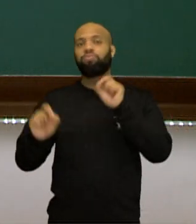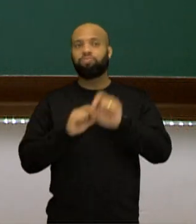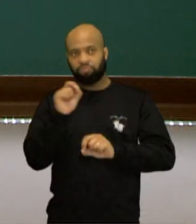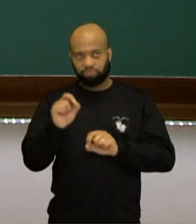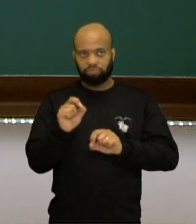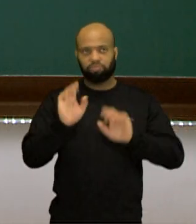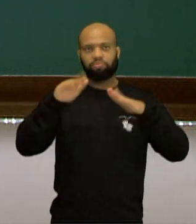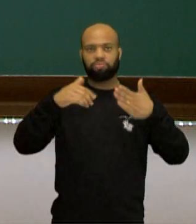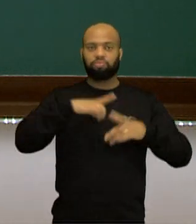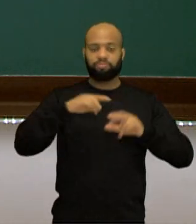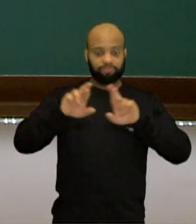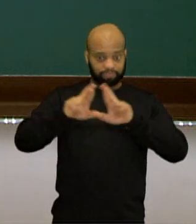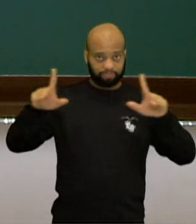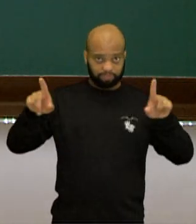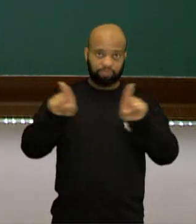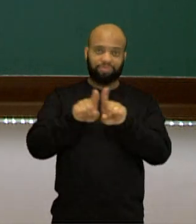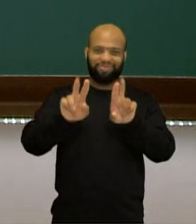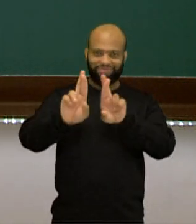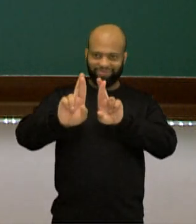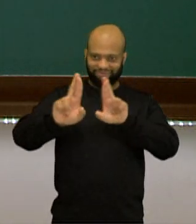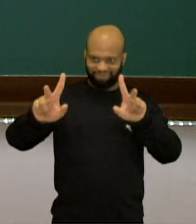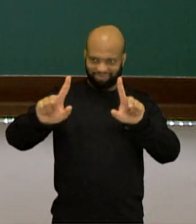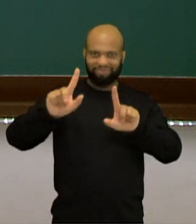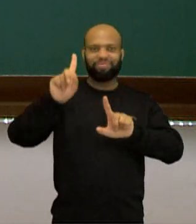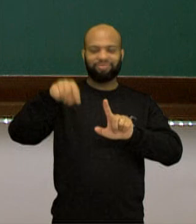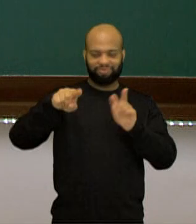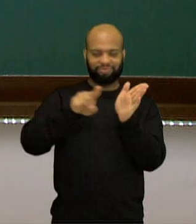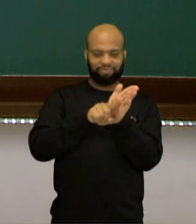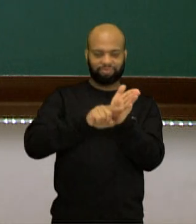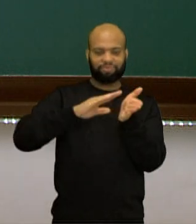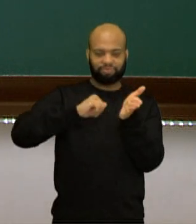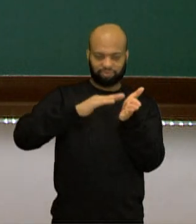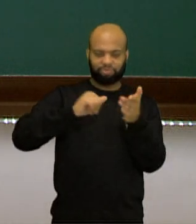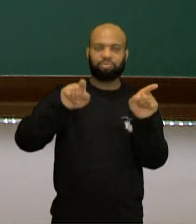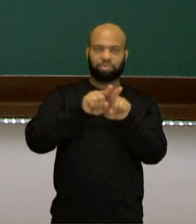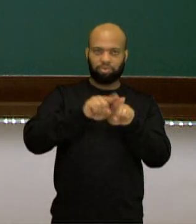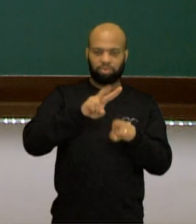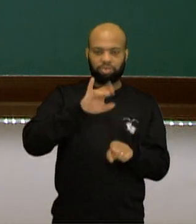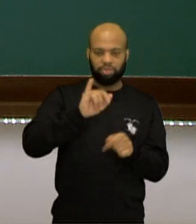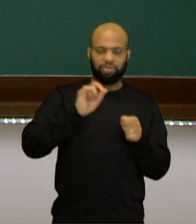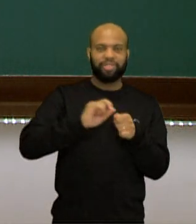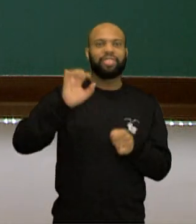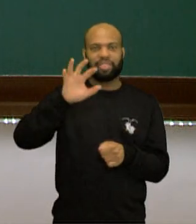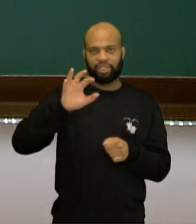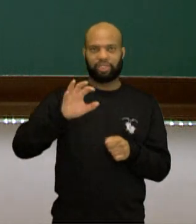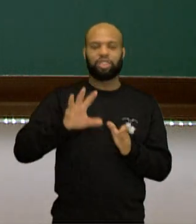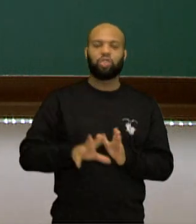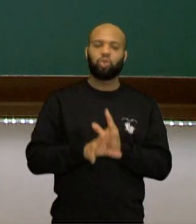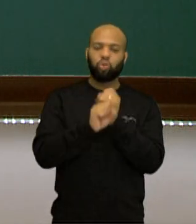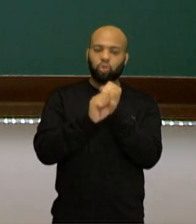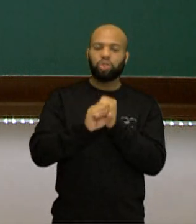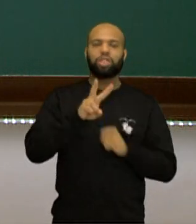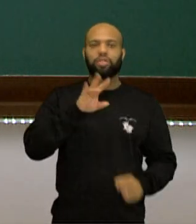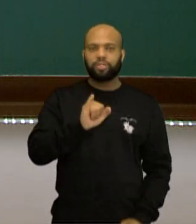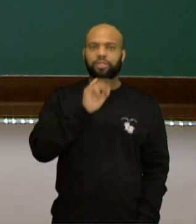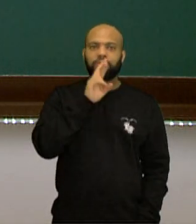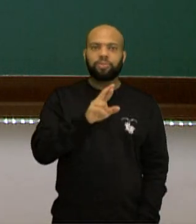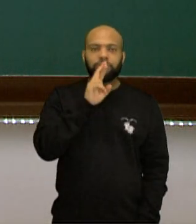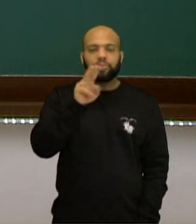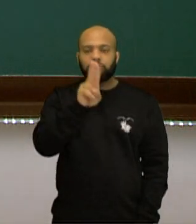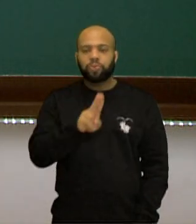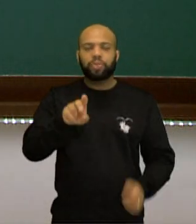está perguntando a diferença. Então é outra pergunta que vai nos remeter à ideia lá da subtração, que eu vou ter que resolver com uma conta de